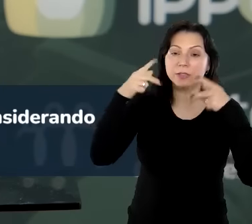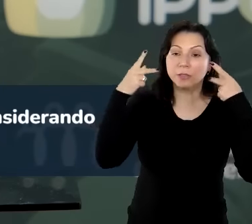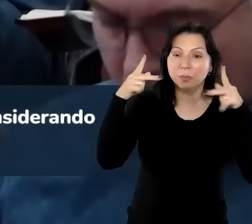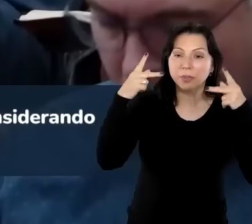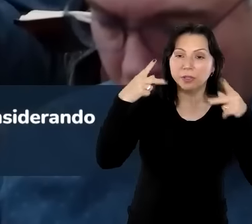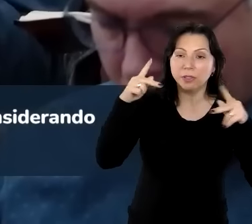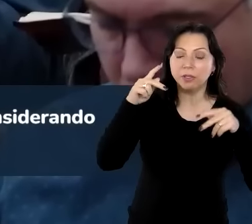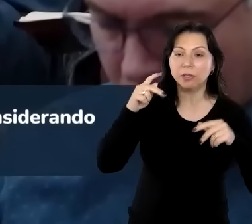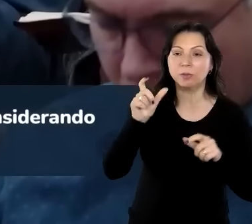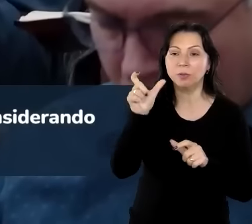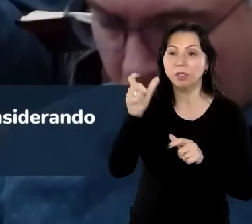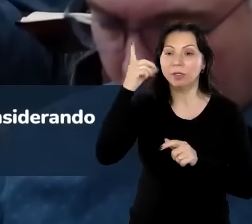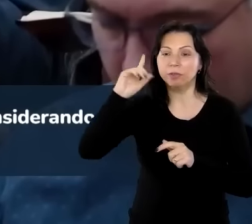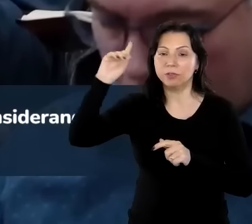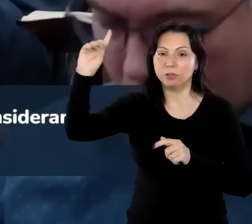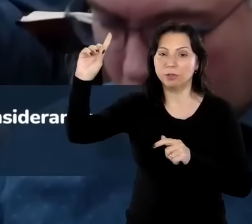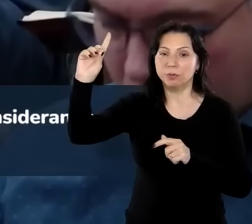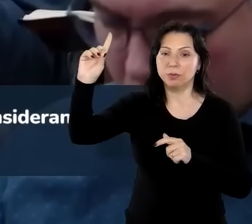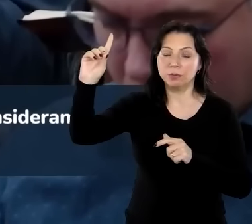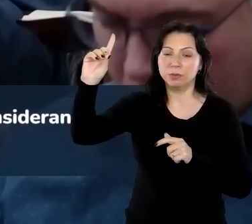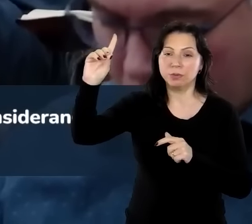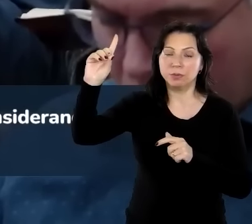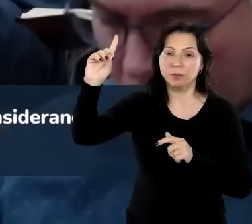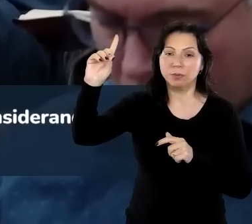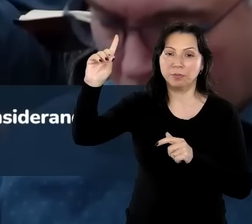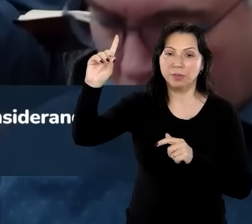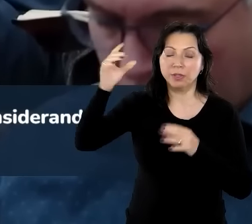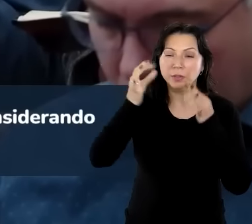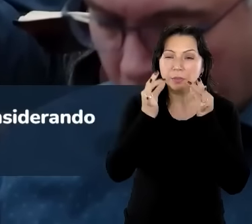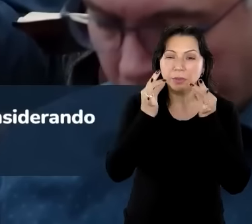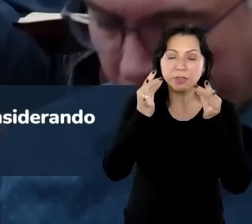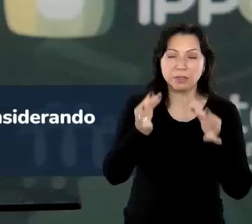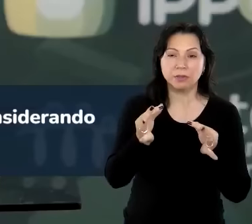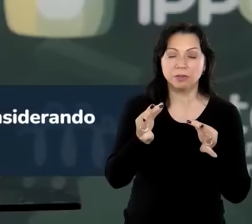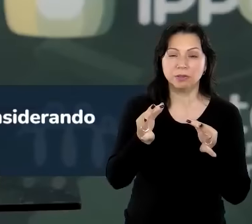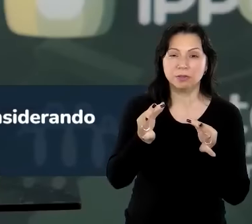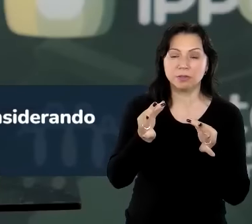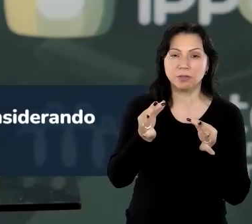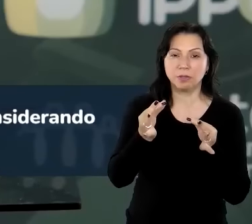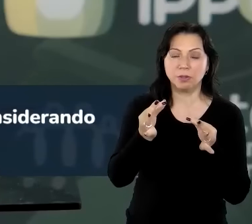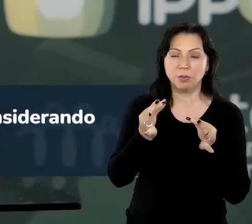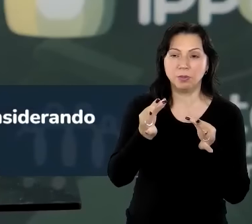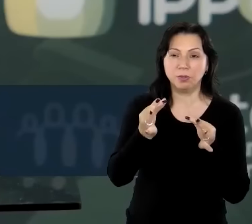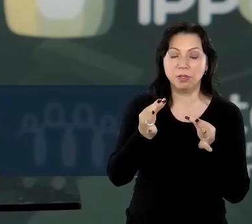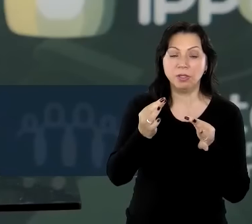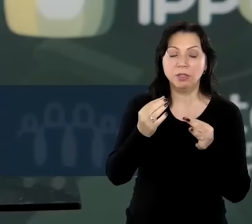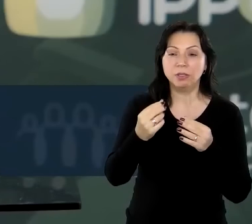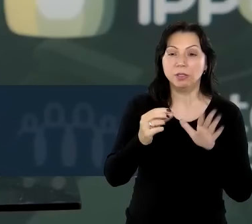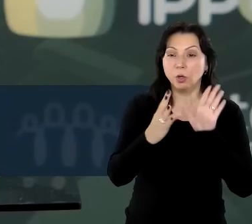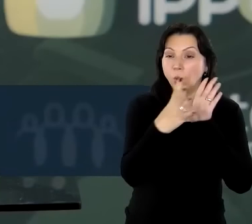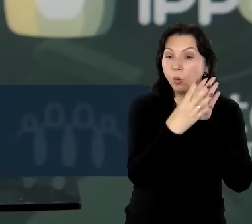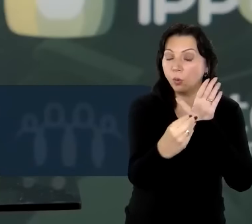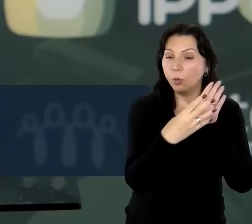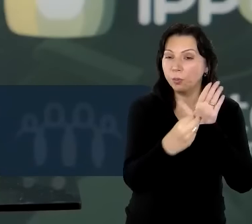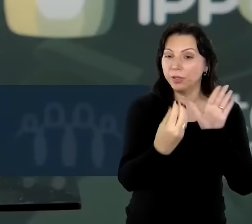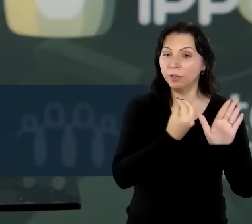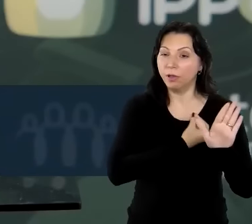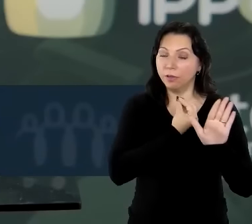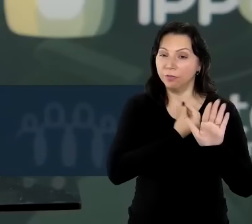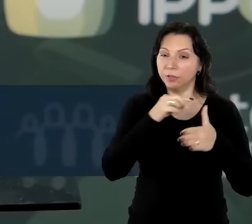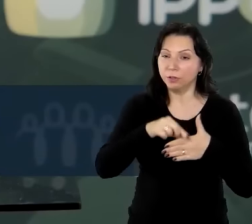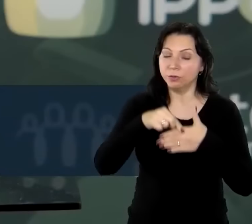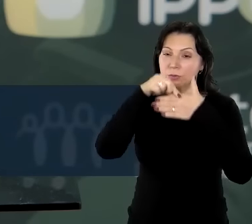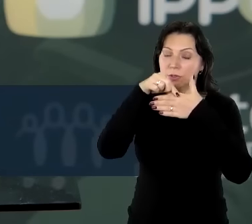de Deus. E considerando atentamente o fim da sua vida, imitai a fé que tiveram. Jesus